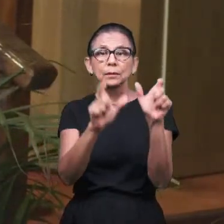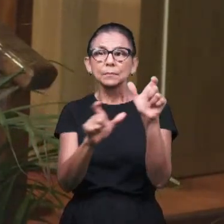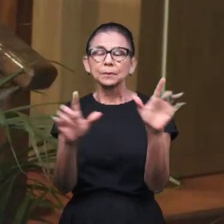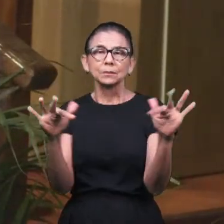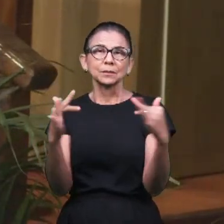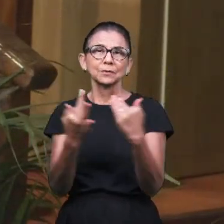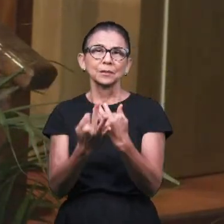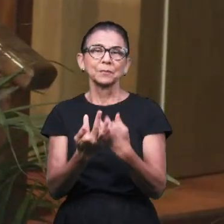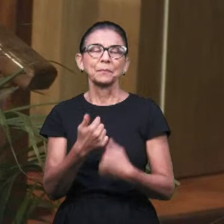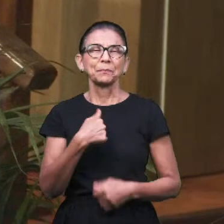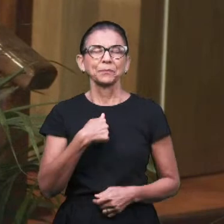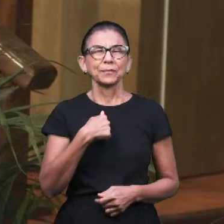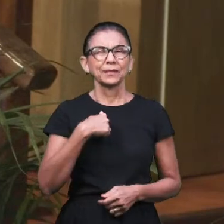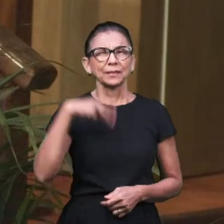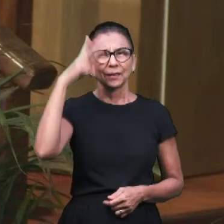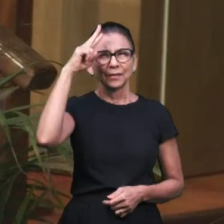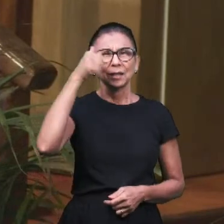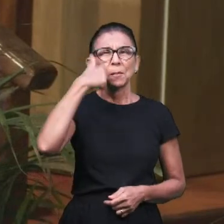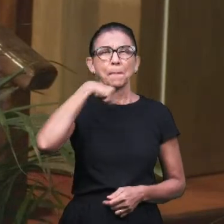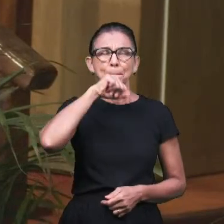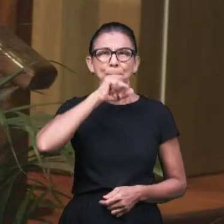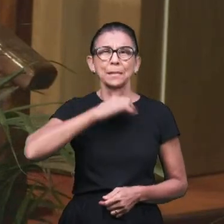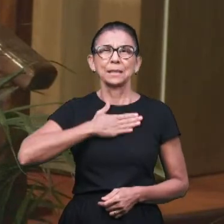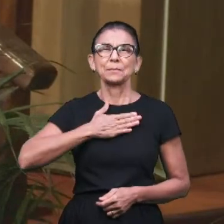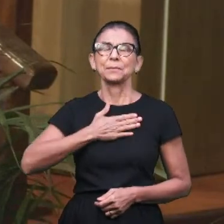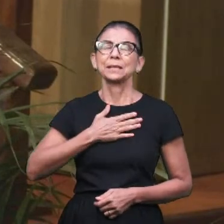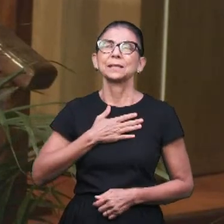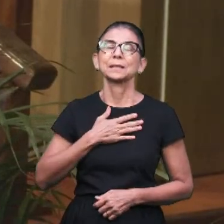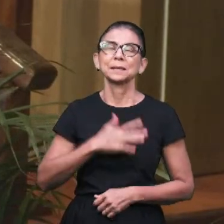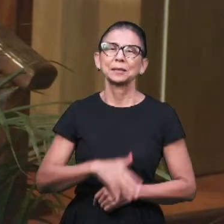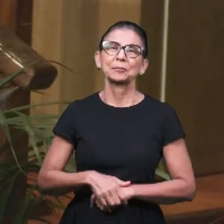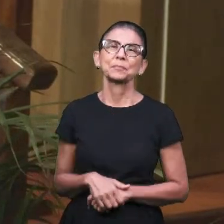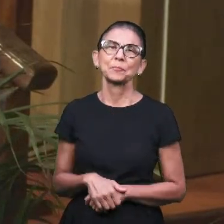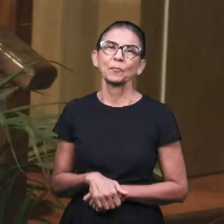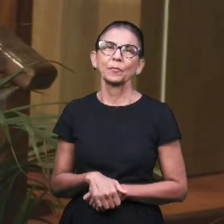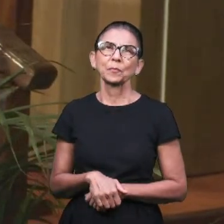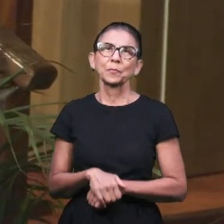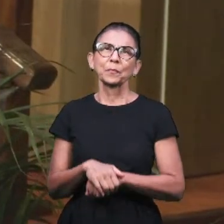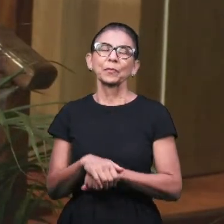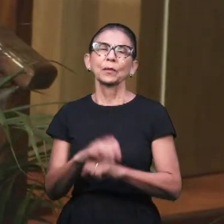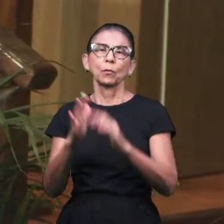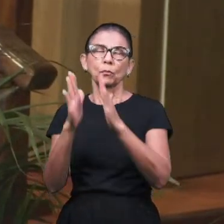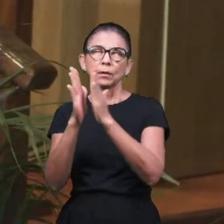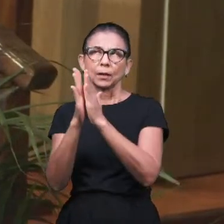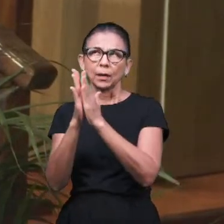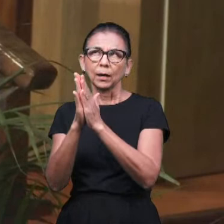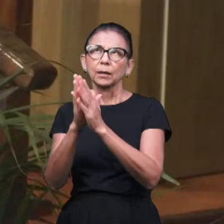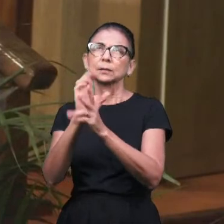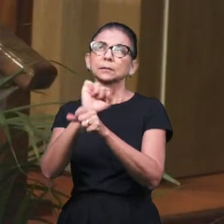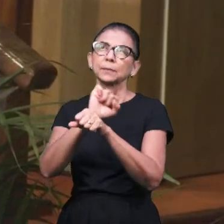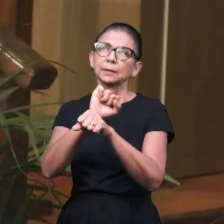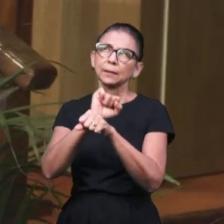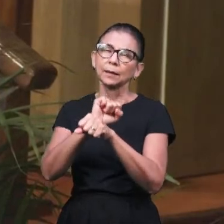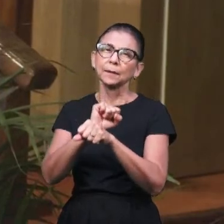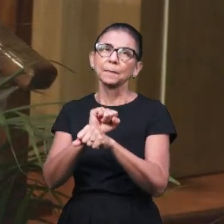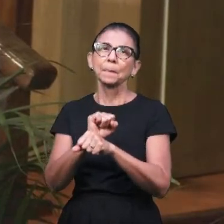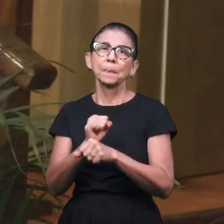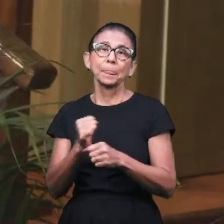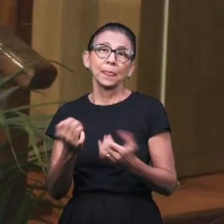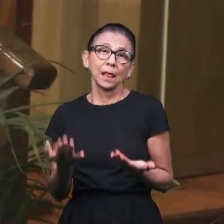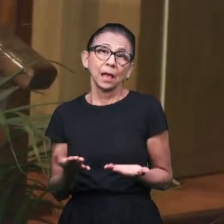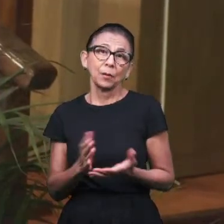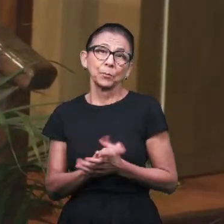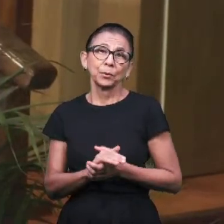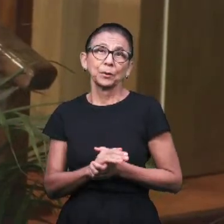minha mãe, a minha mãe foi uma pessoa que soube esperar, de orar, esperar. Meu pai da minha casa foi